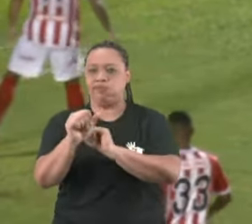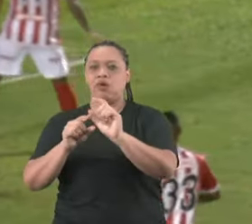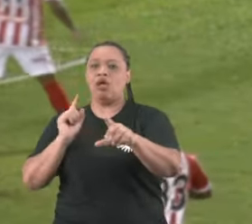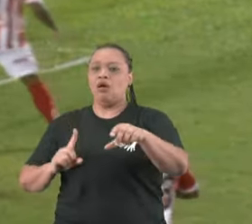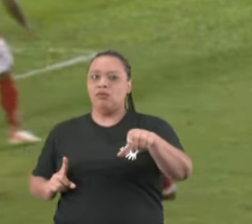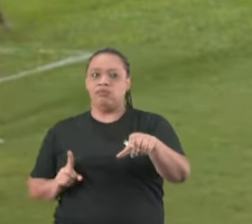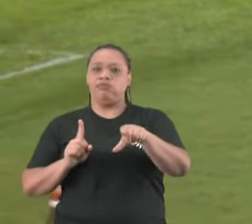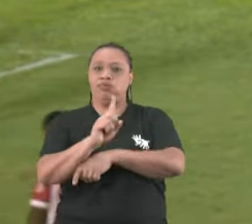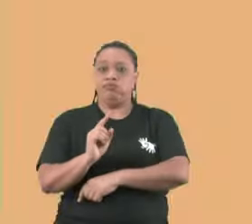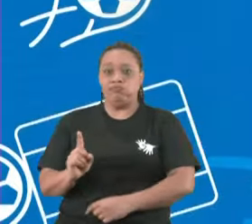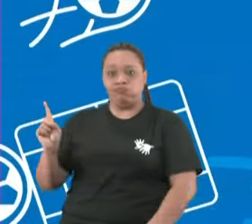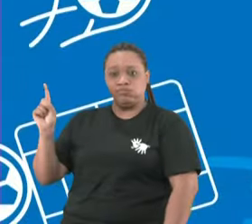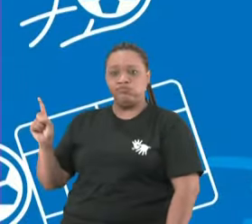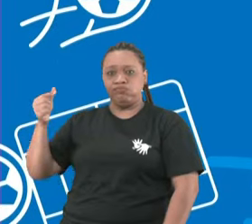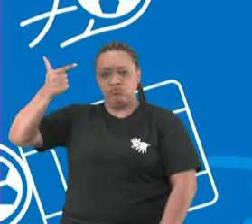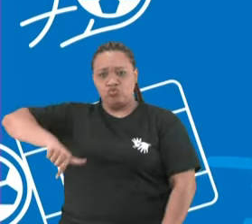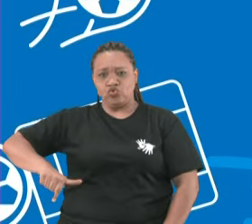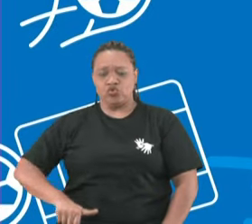esses jogadores.